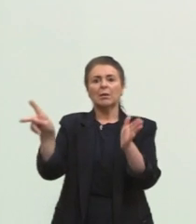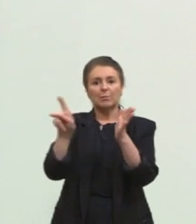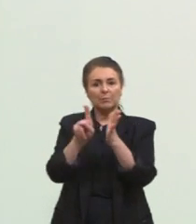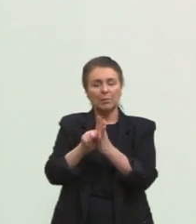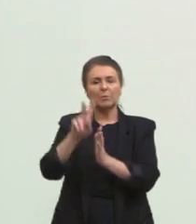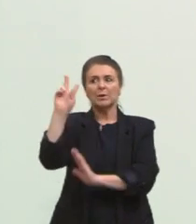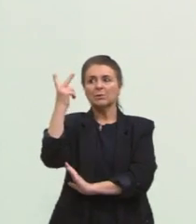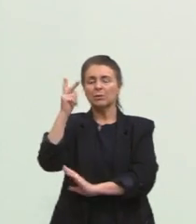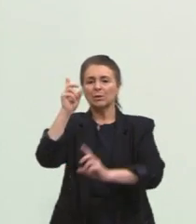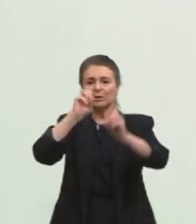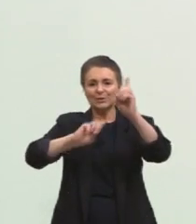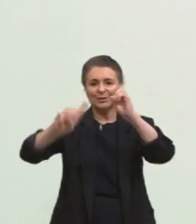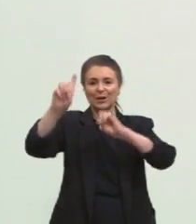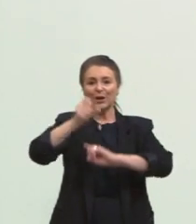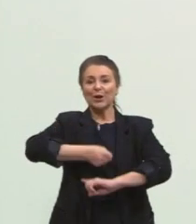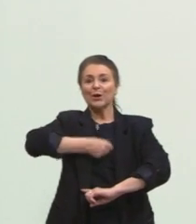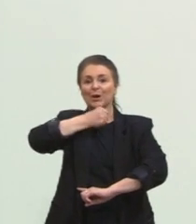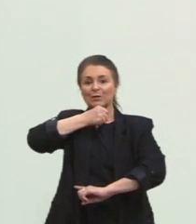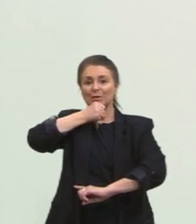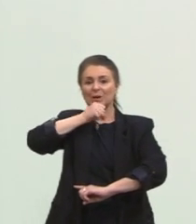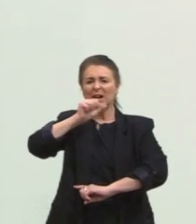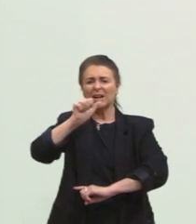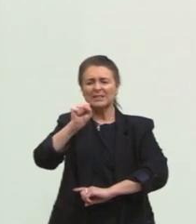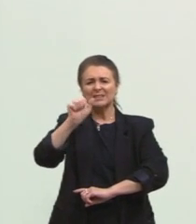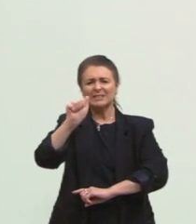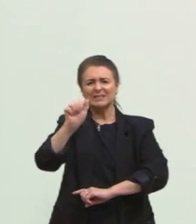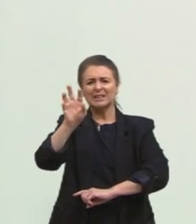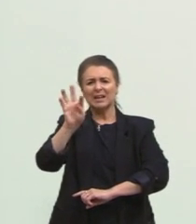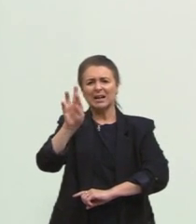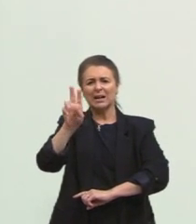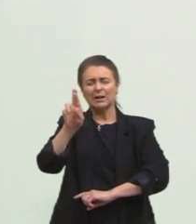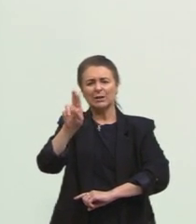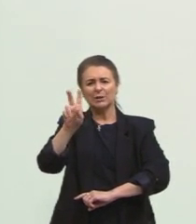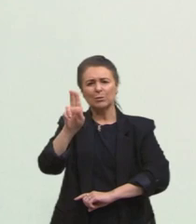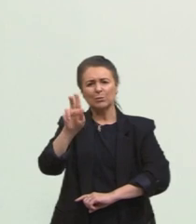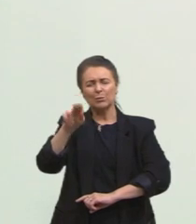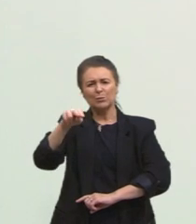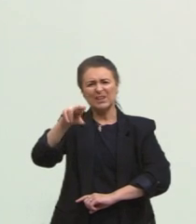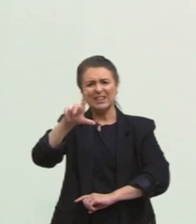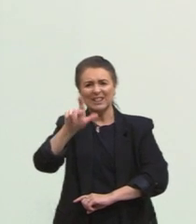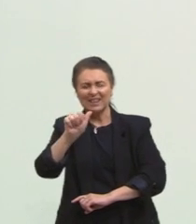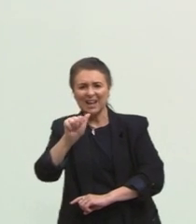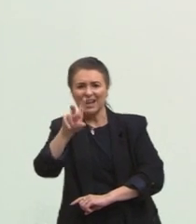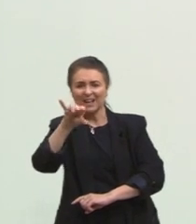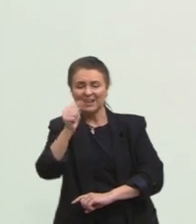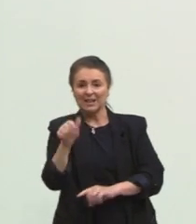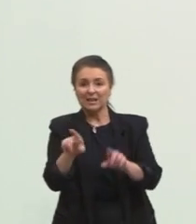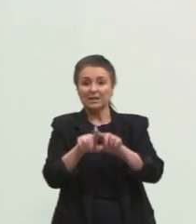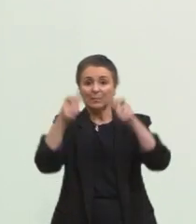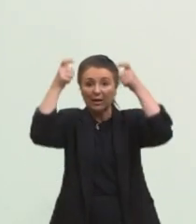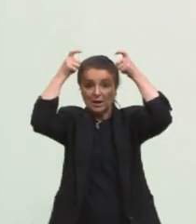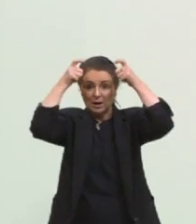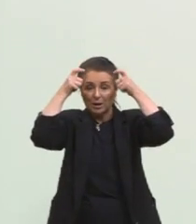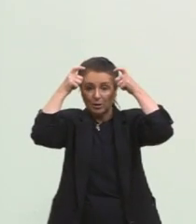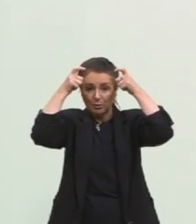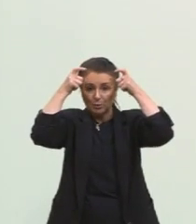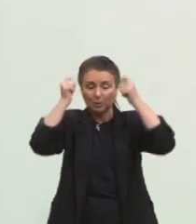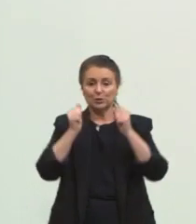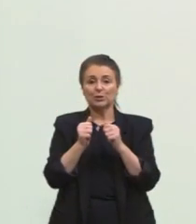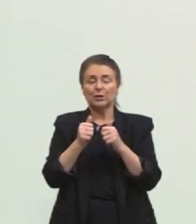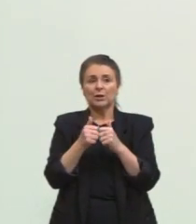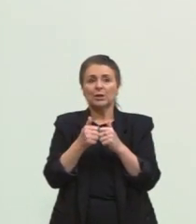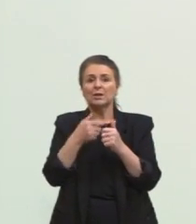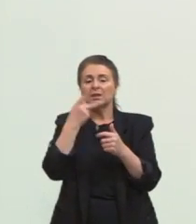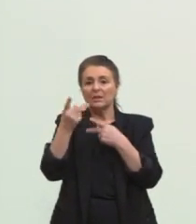que é vovô a saturnália e a corte egípciana que fala um pouco sobre a sua origem pagã do carnaval